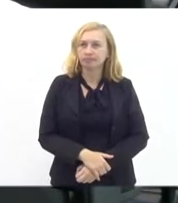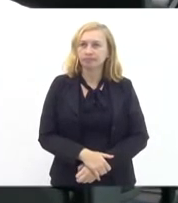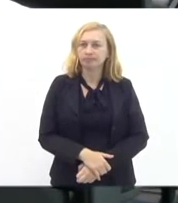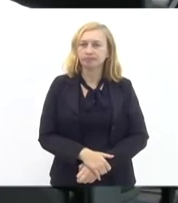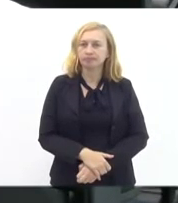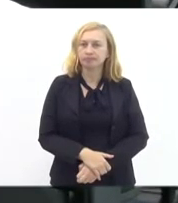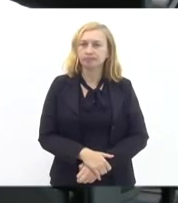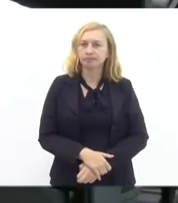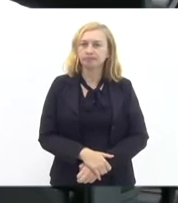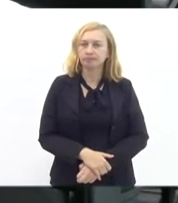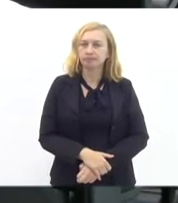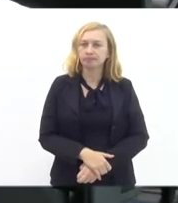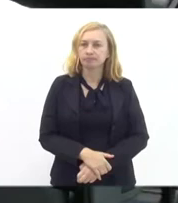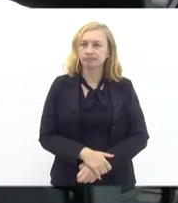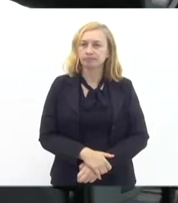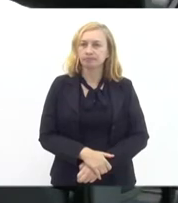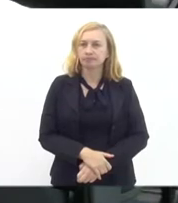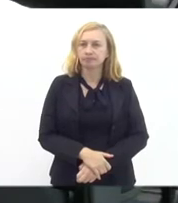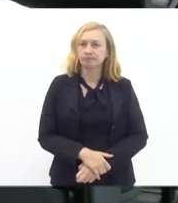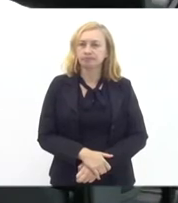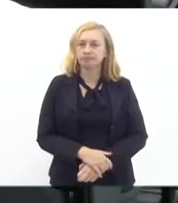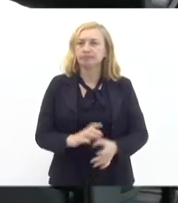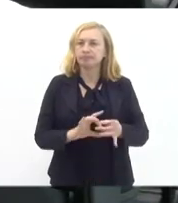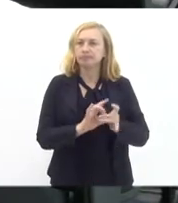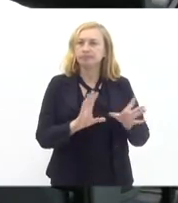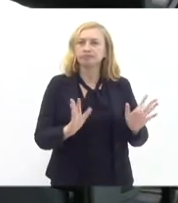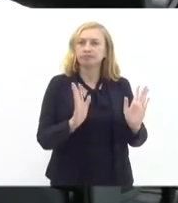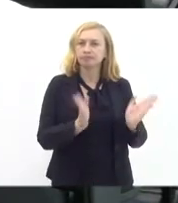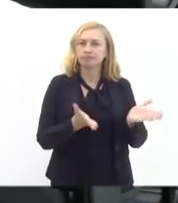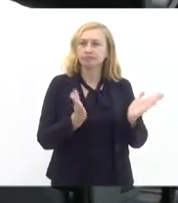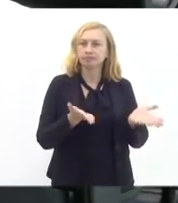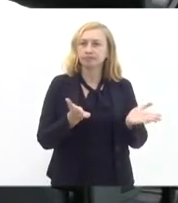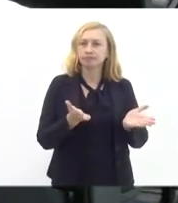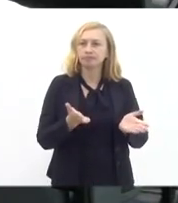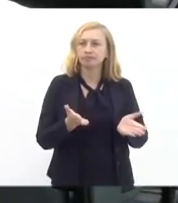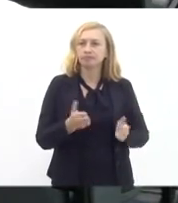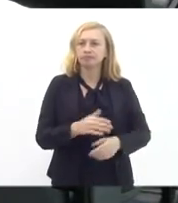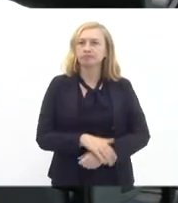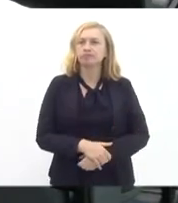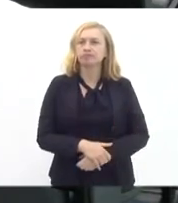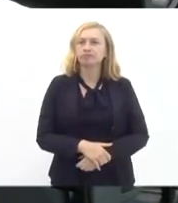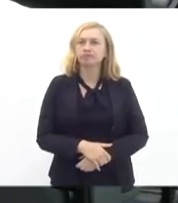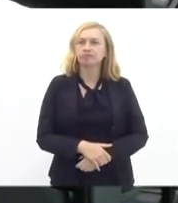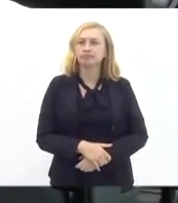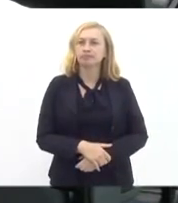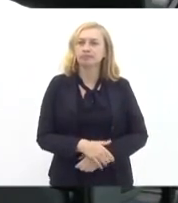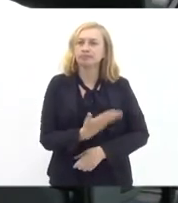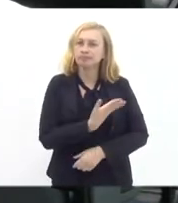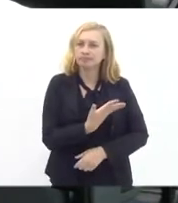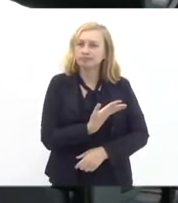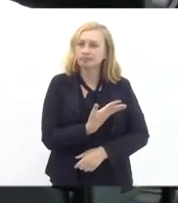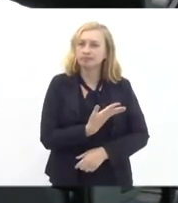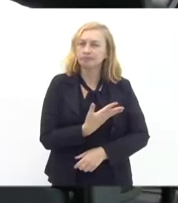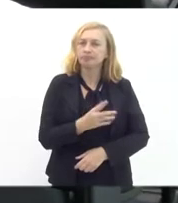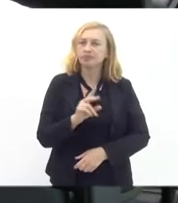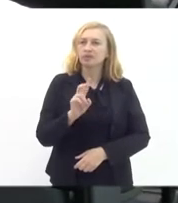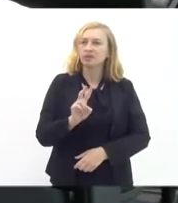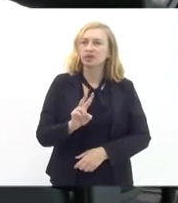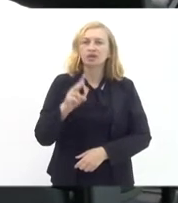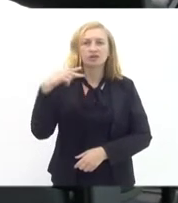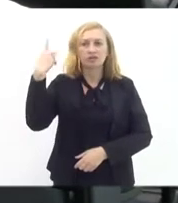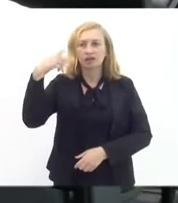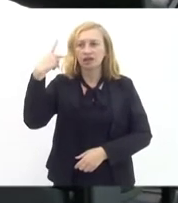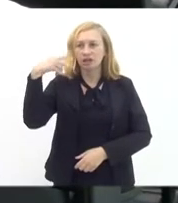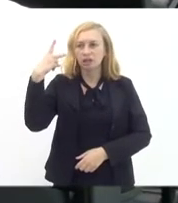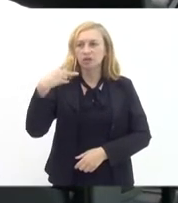Perfeito, faremos. Passo a palavra agora para o nosso querido amigo e vereador da